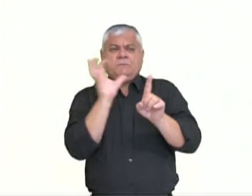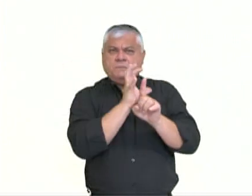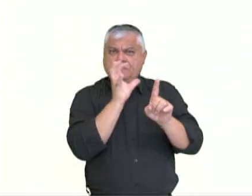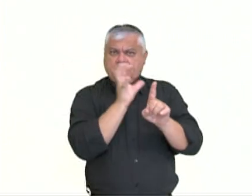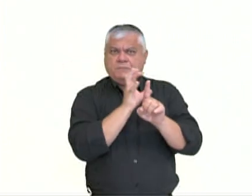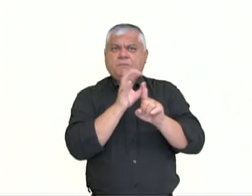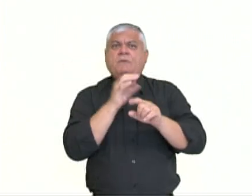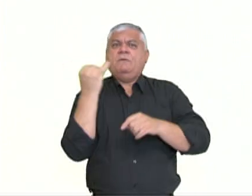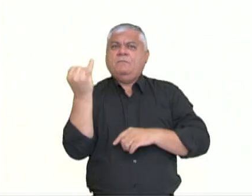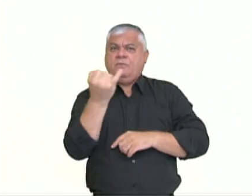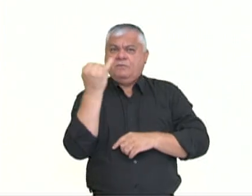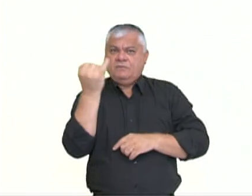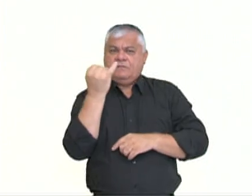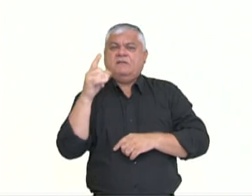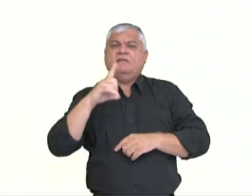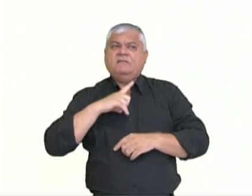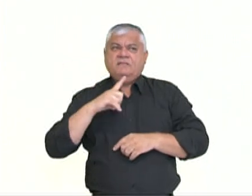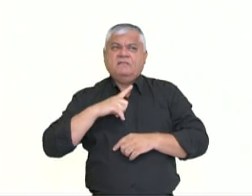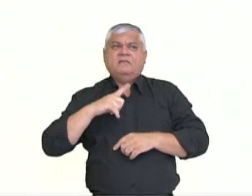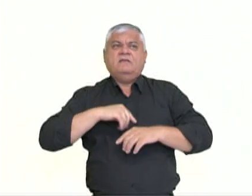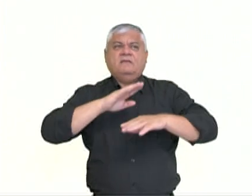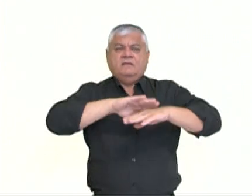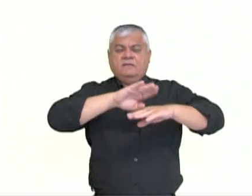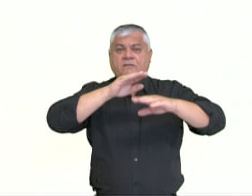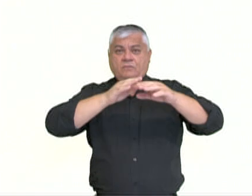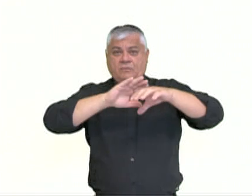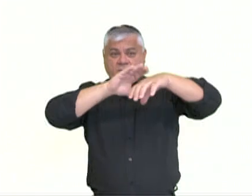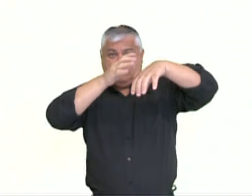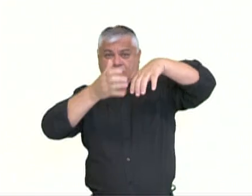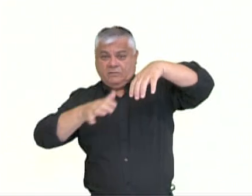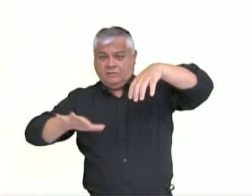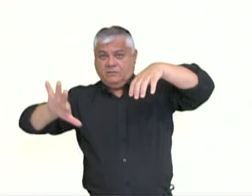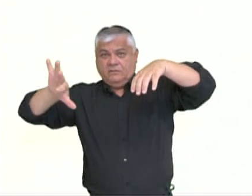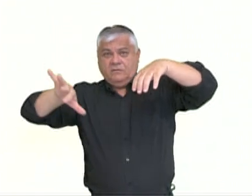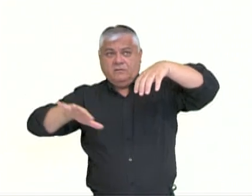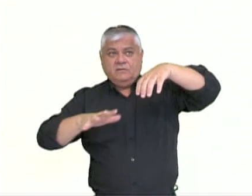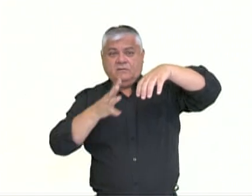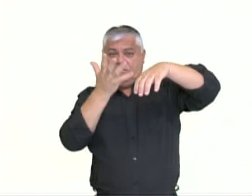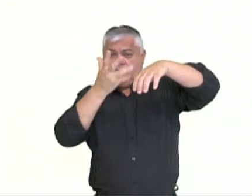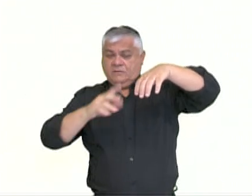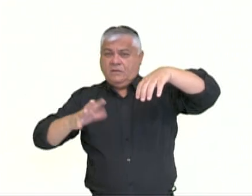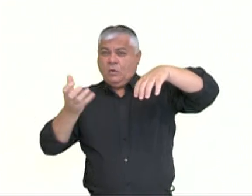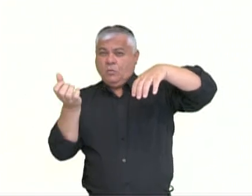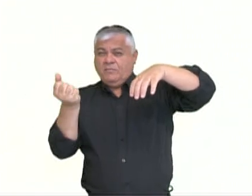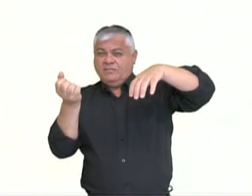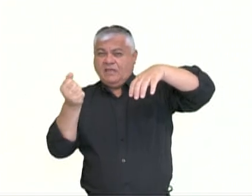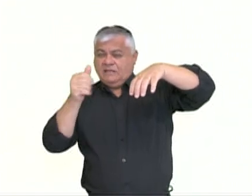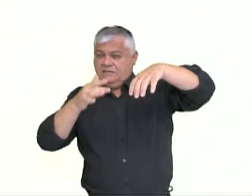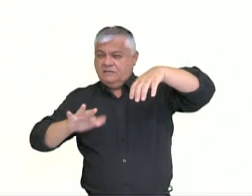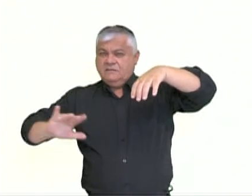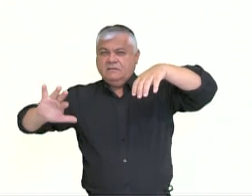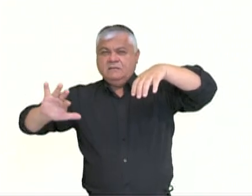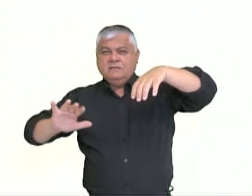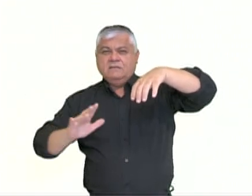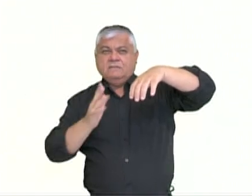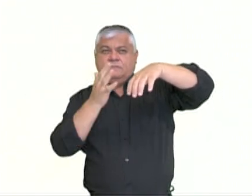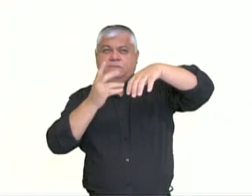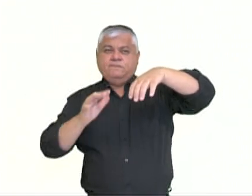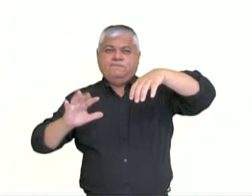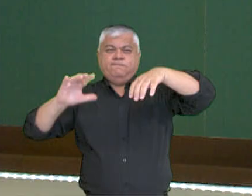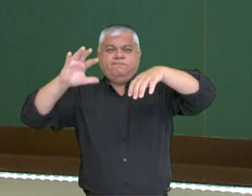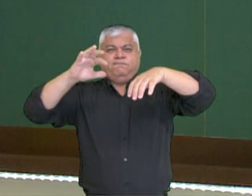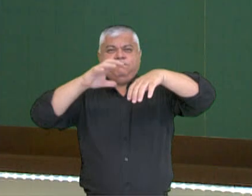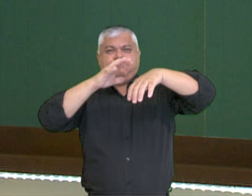cobertura vegetal. O relevo, que também vai influenciar na questão de umidade em algumas porções. Eu tenho uma área de relevo